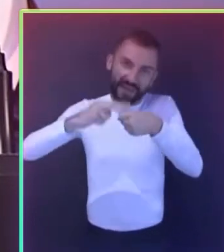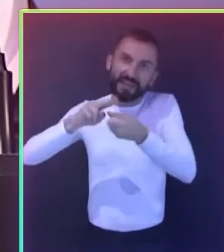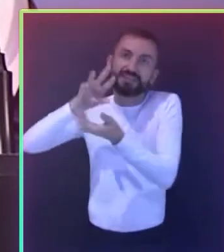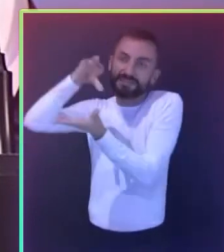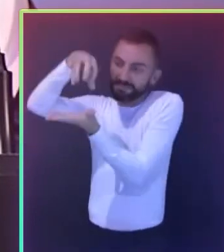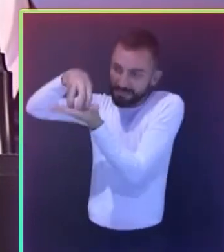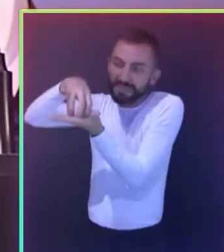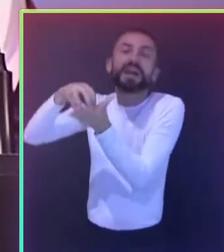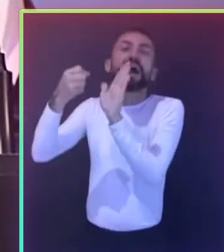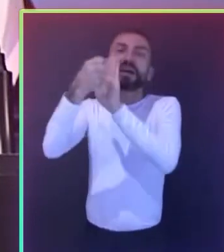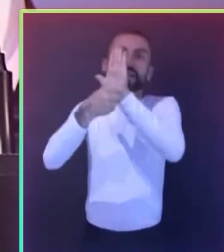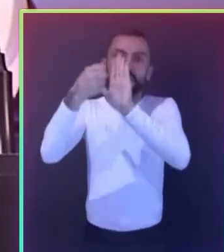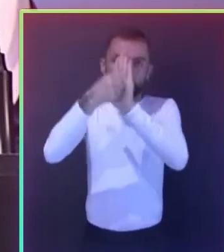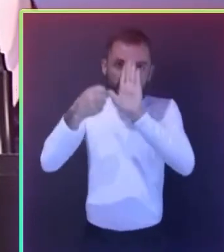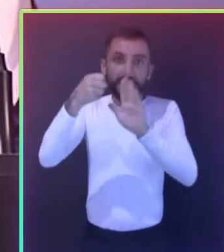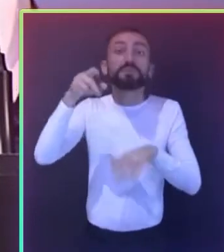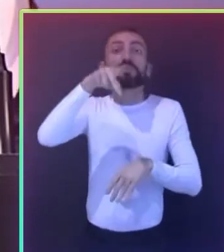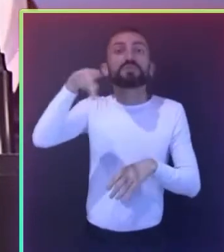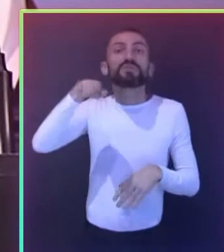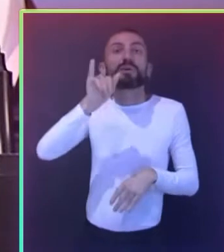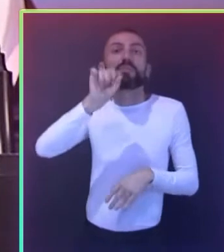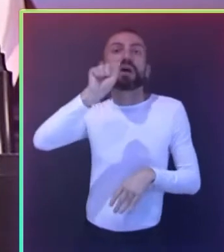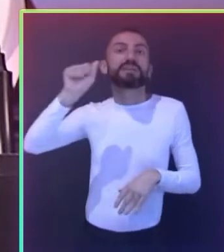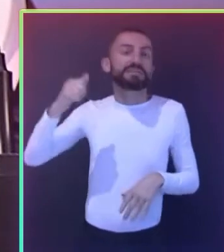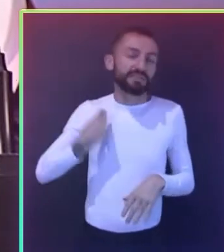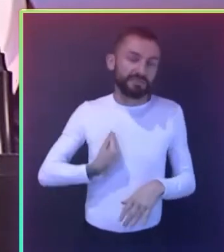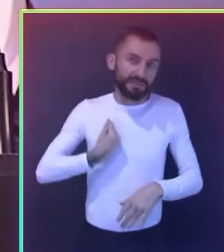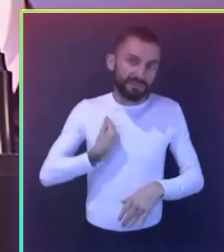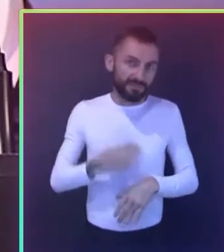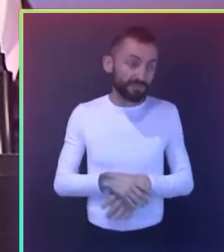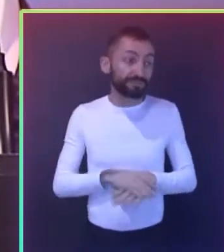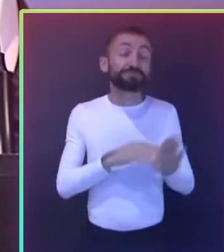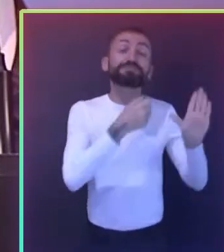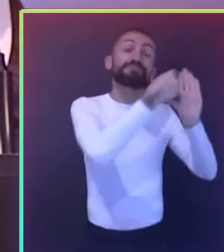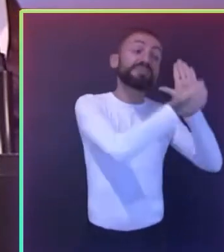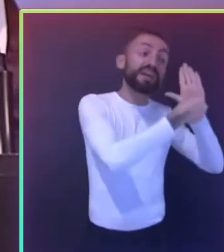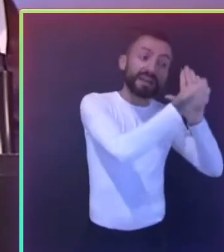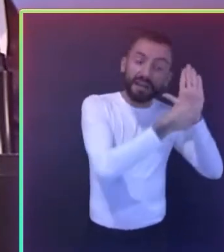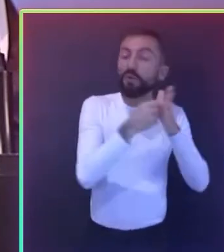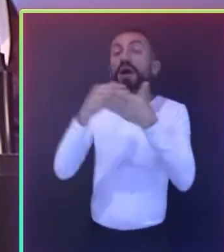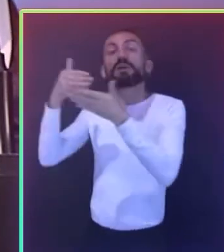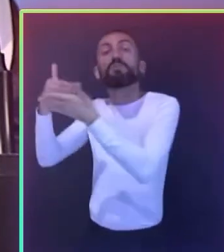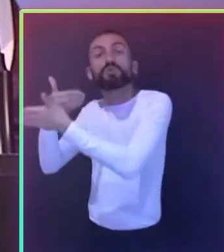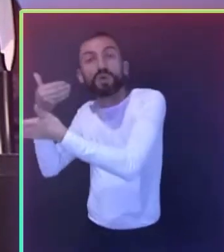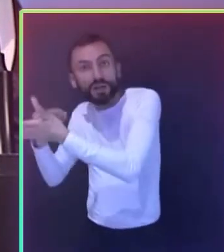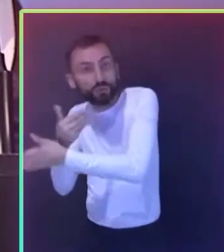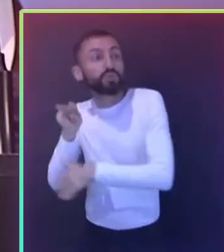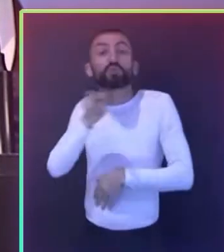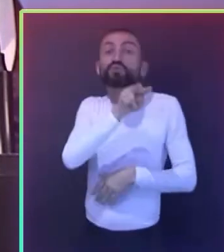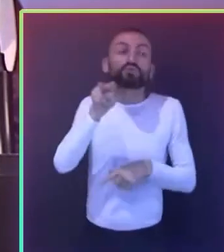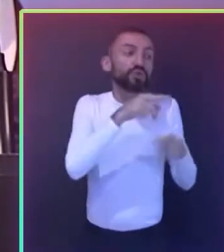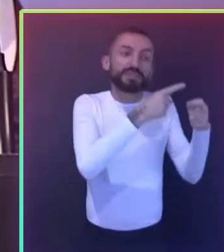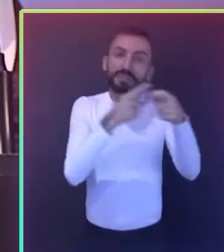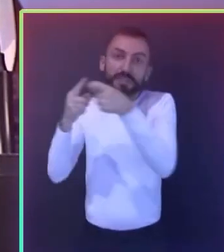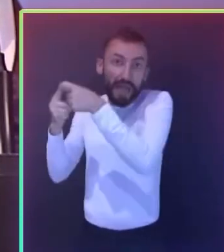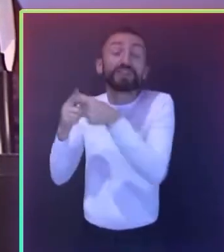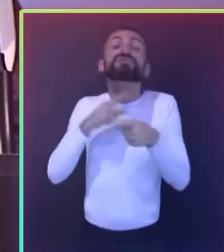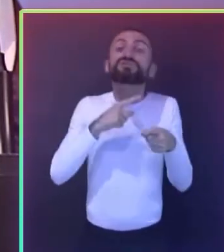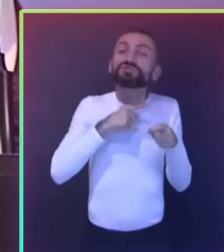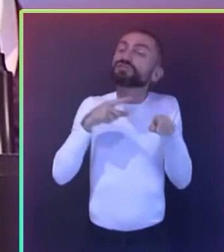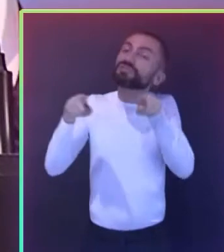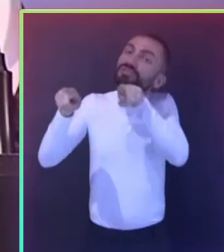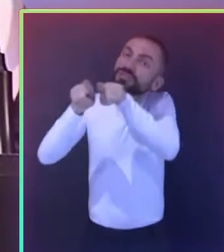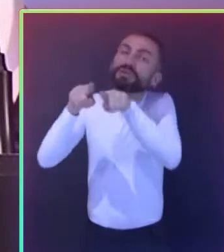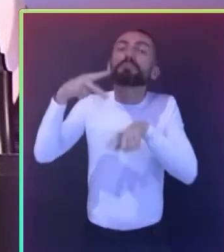da nossa professora Maísa os resultados de Botucatu e Araraquara suas prioridades parcerias públicas e